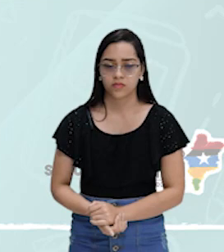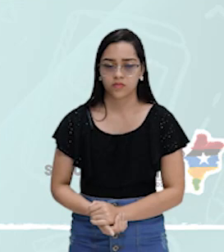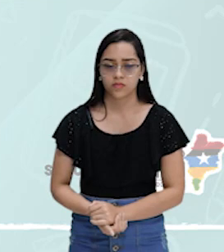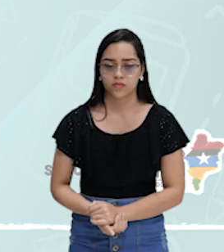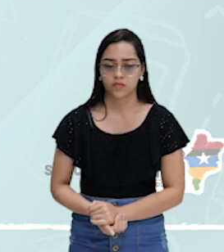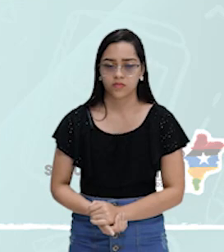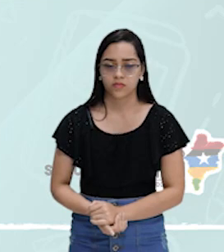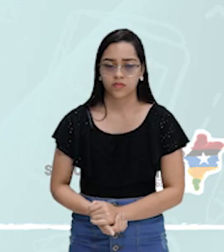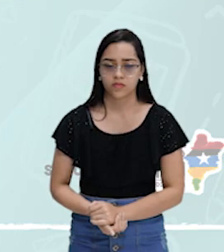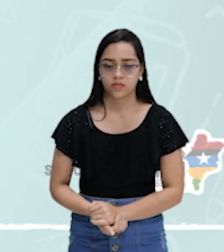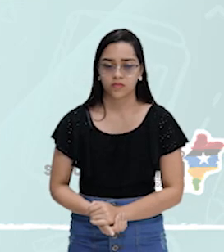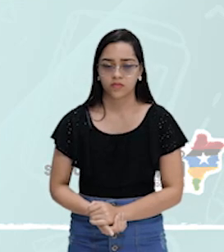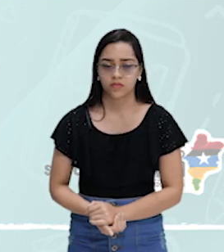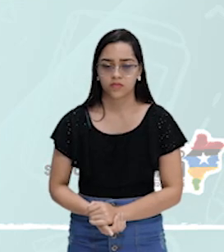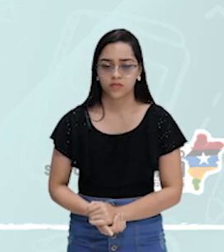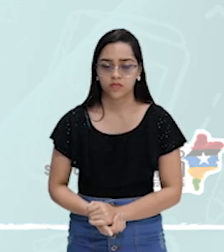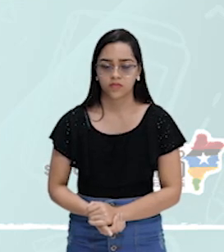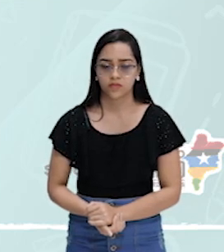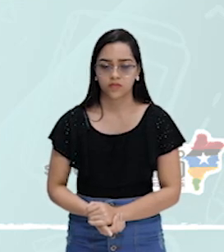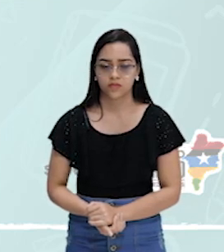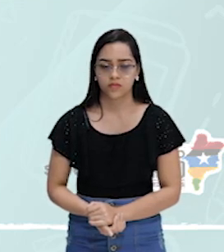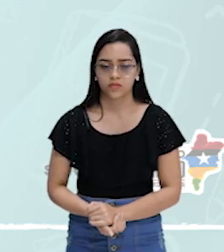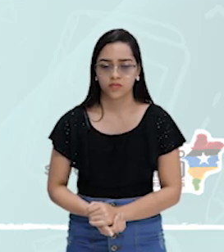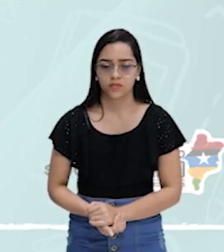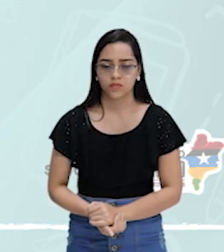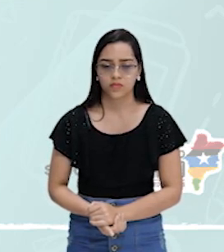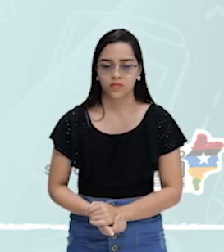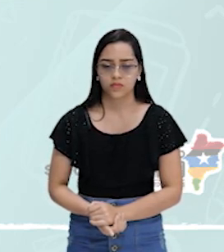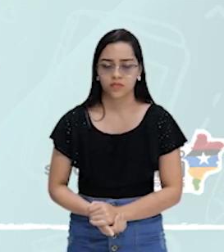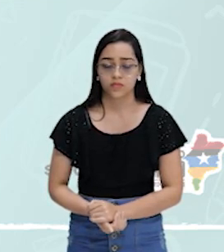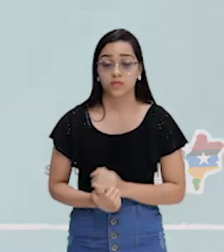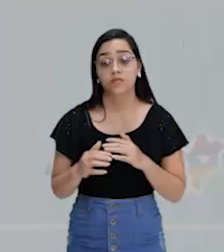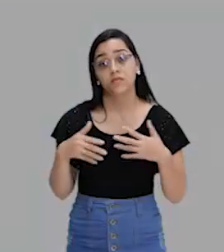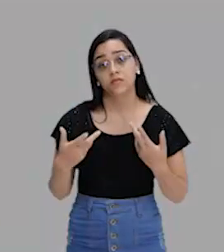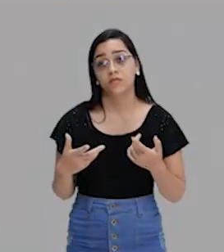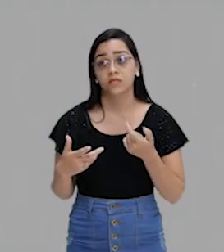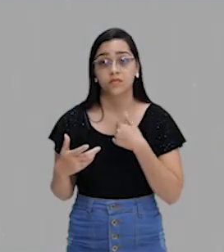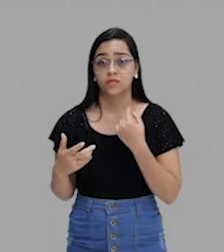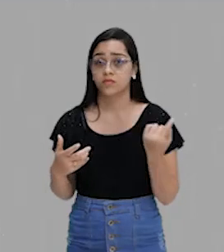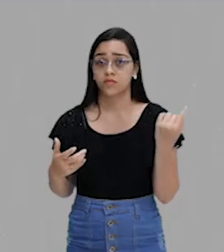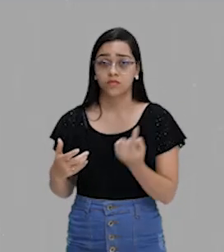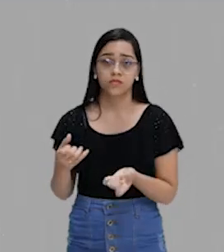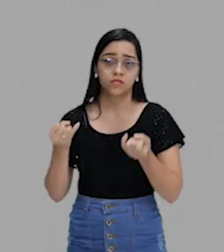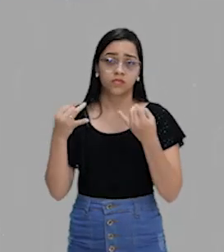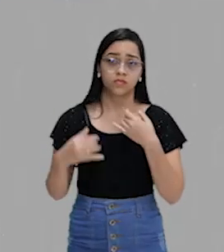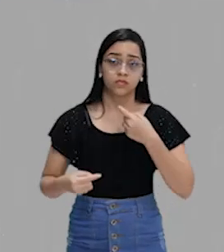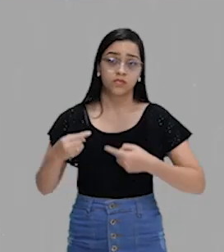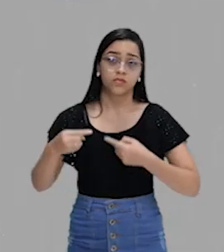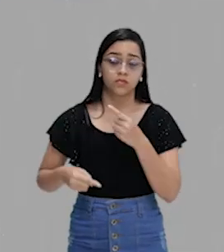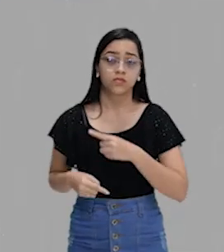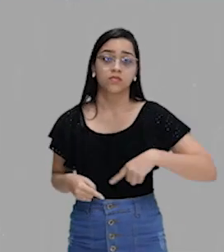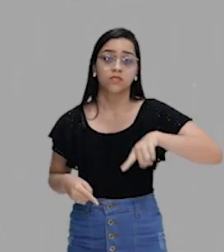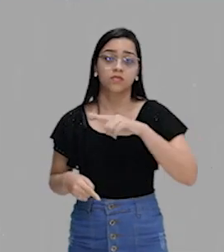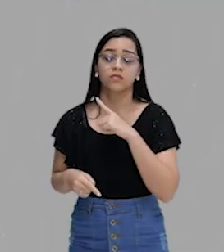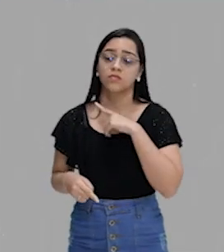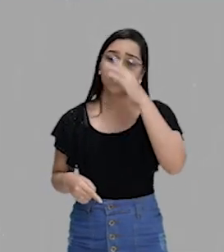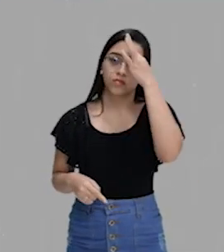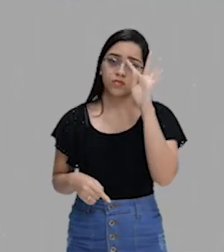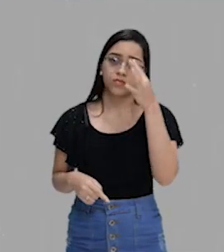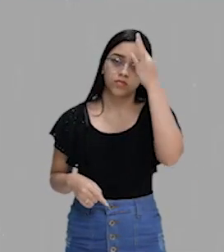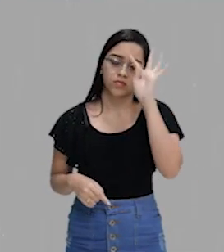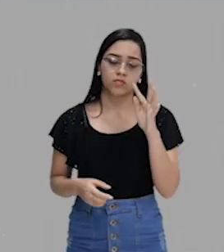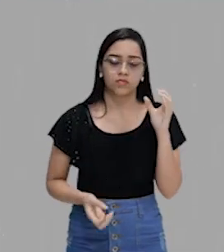vivos, o ser humano é resultado de um processo de evolução. Bom, eu não estou aqui para discutir com vocês as